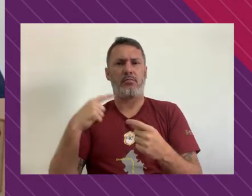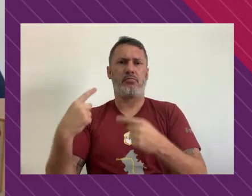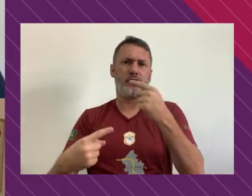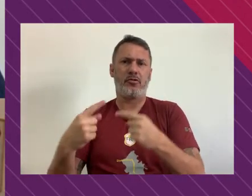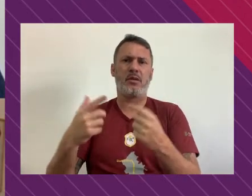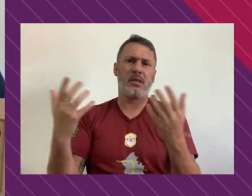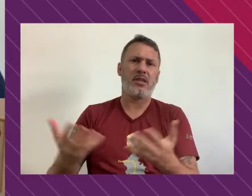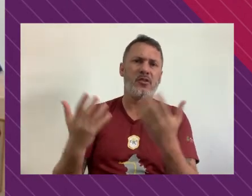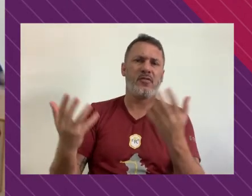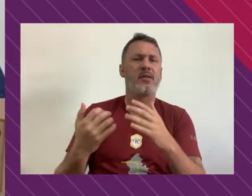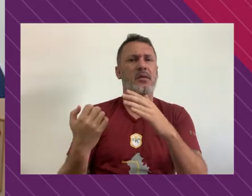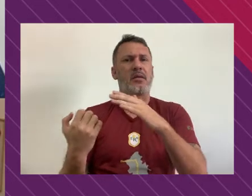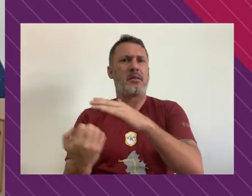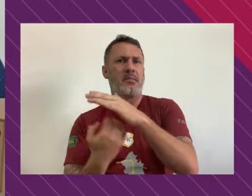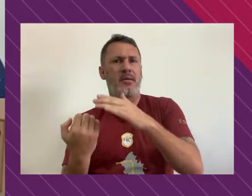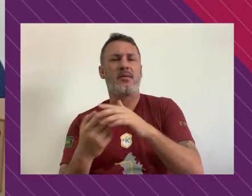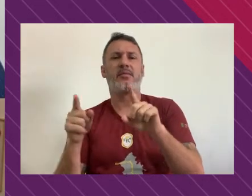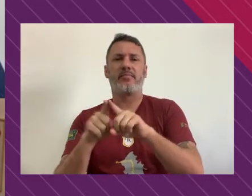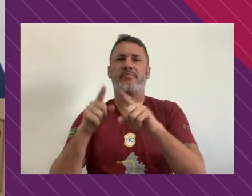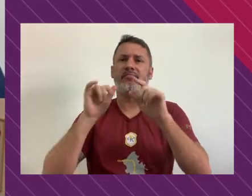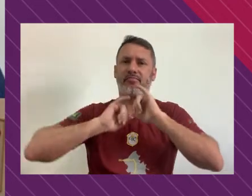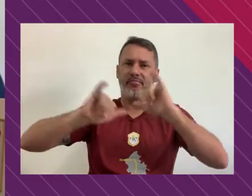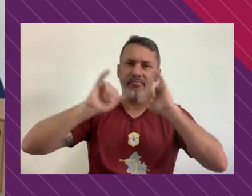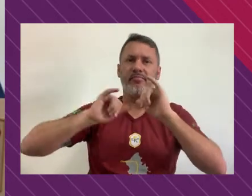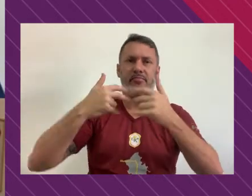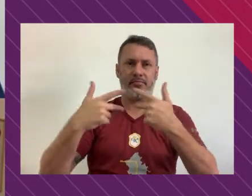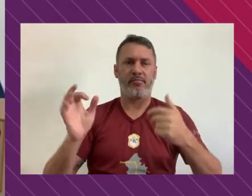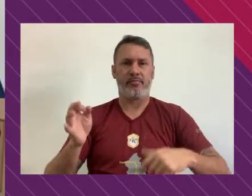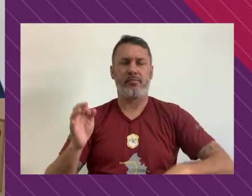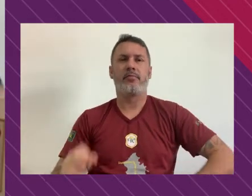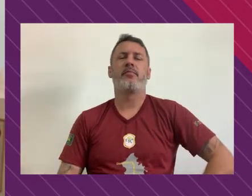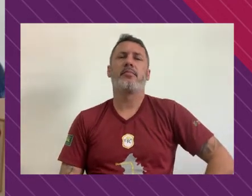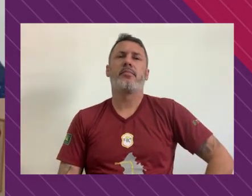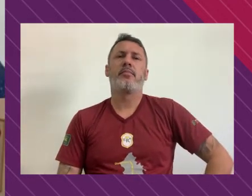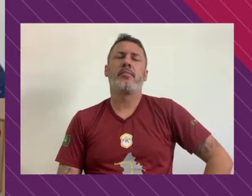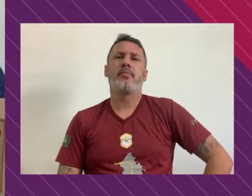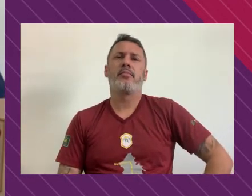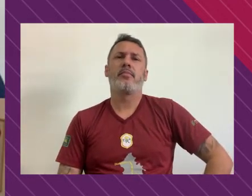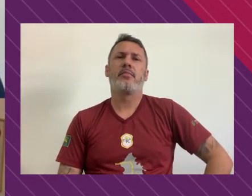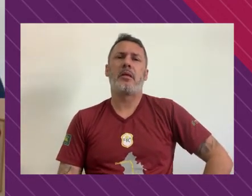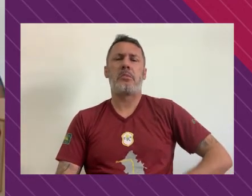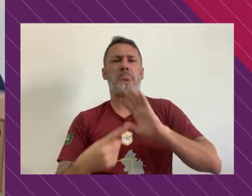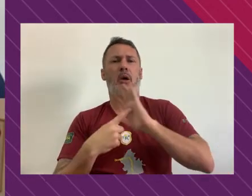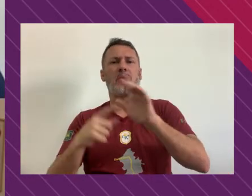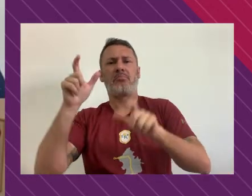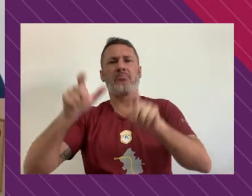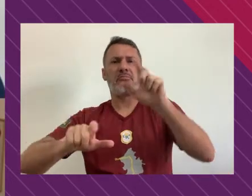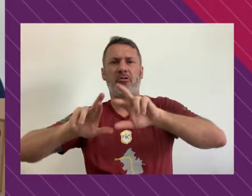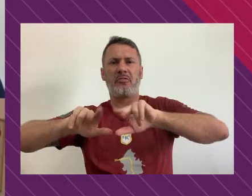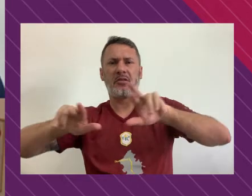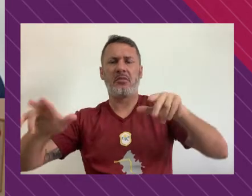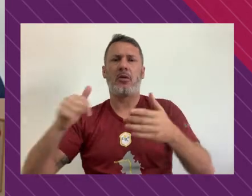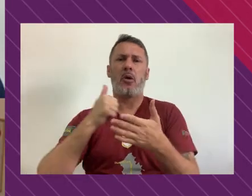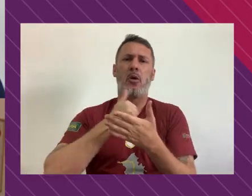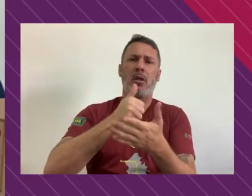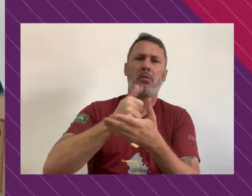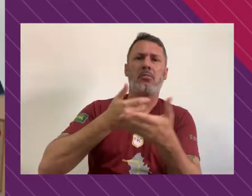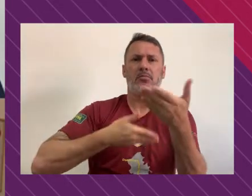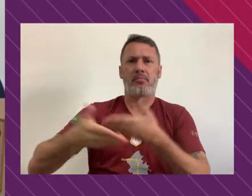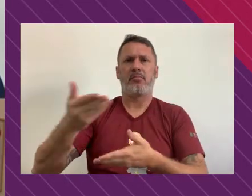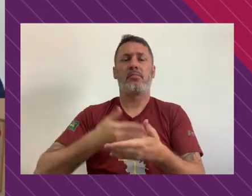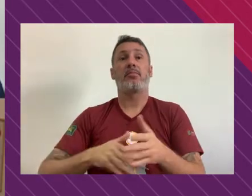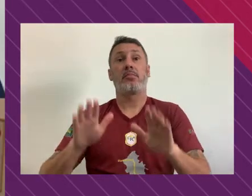empresas aparecendo nas campanhas publicitárias das empresas, mostrando a diversidade do seu corpo de colaboradores, mas a